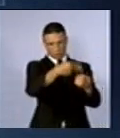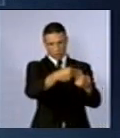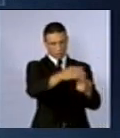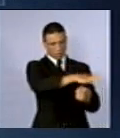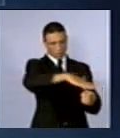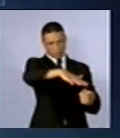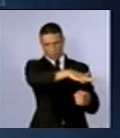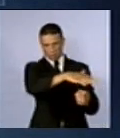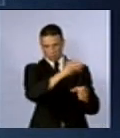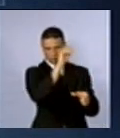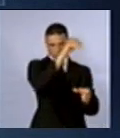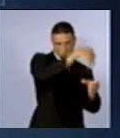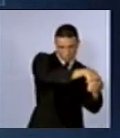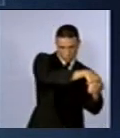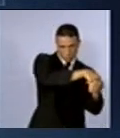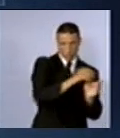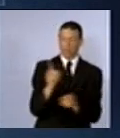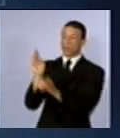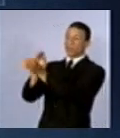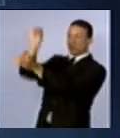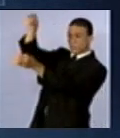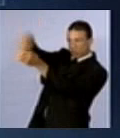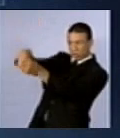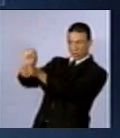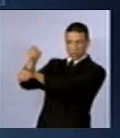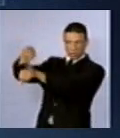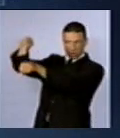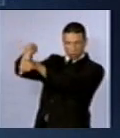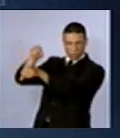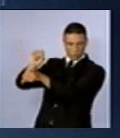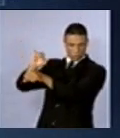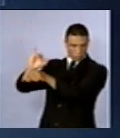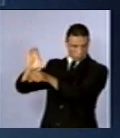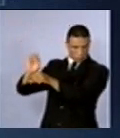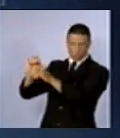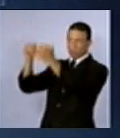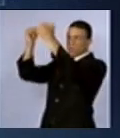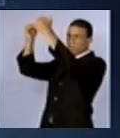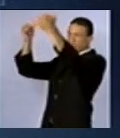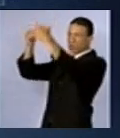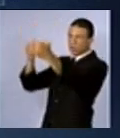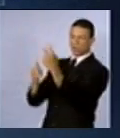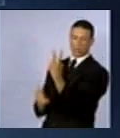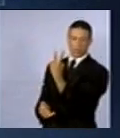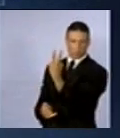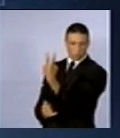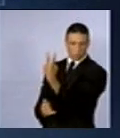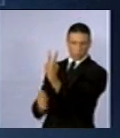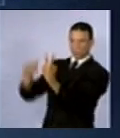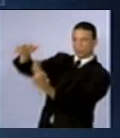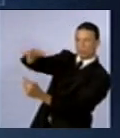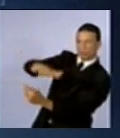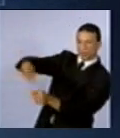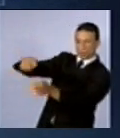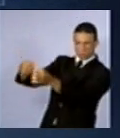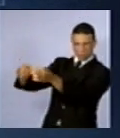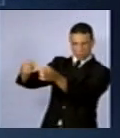urbano. Suíça, duas linhas de transmissão que circundam um aglomerado